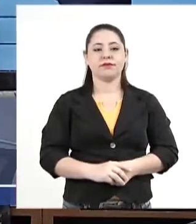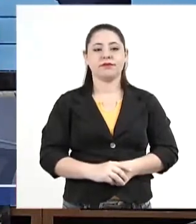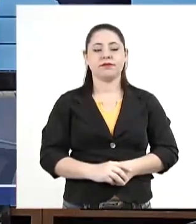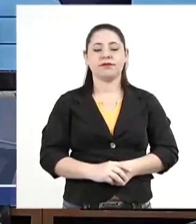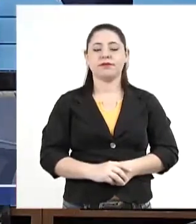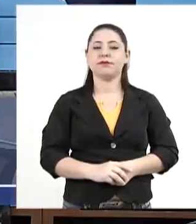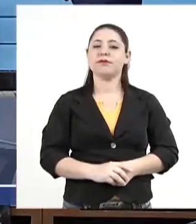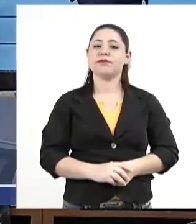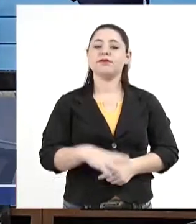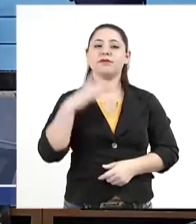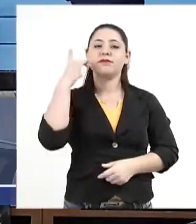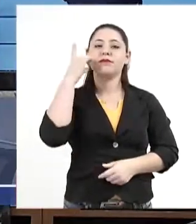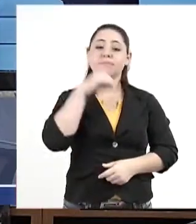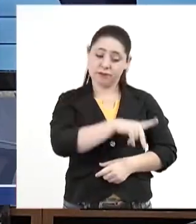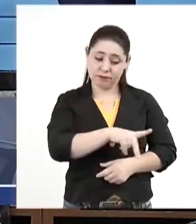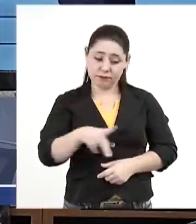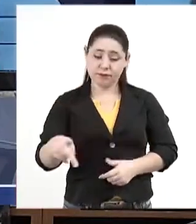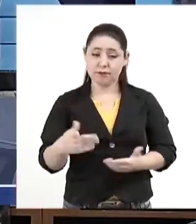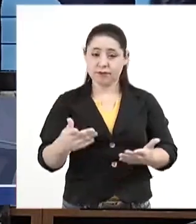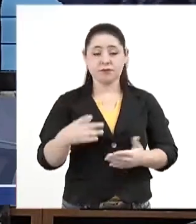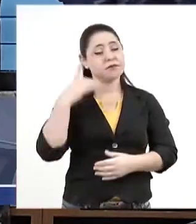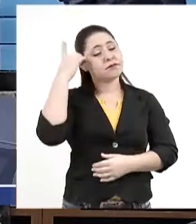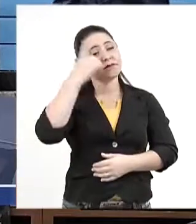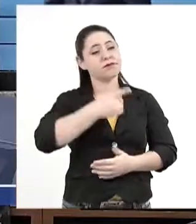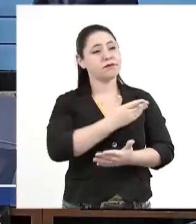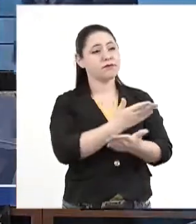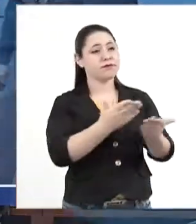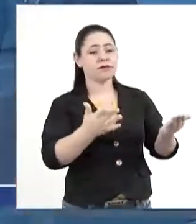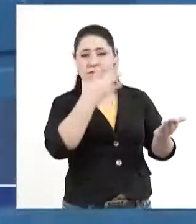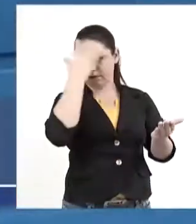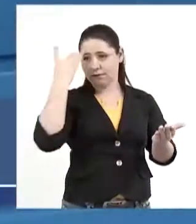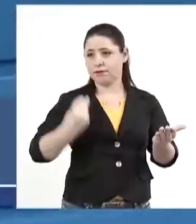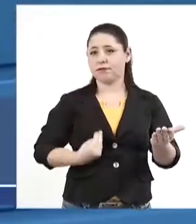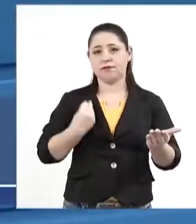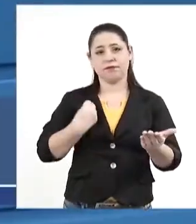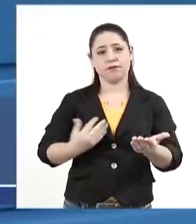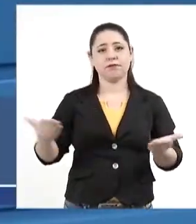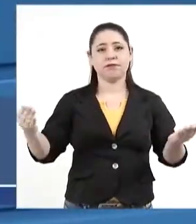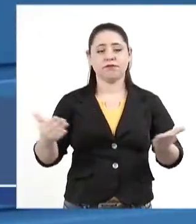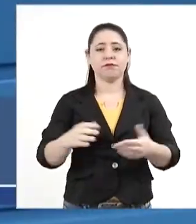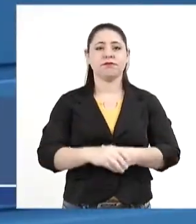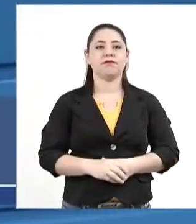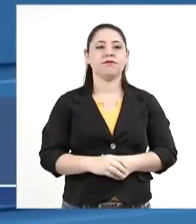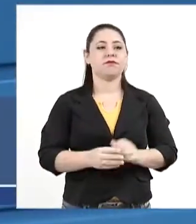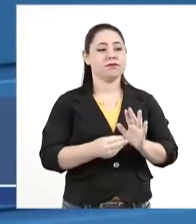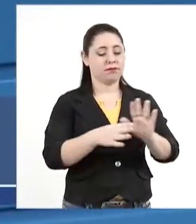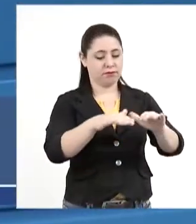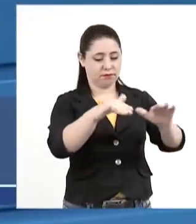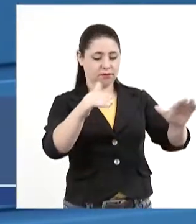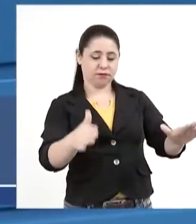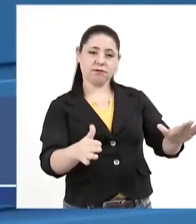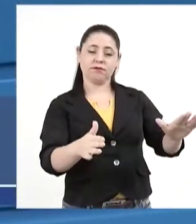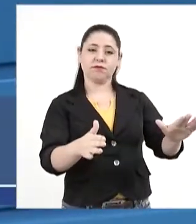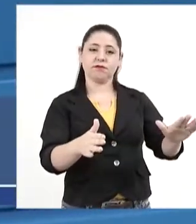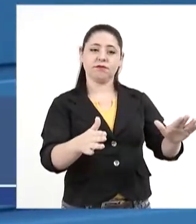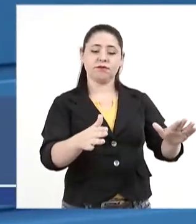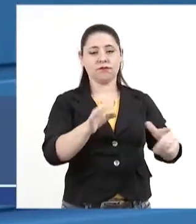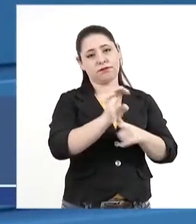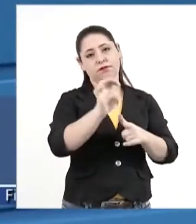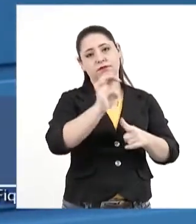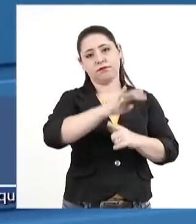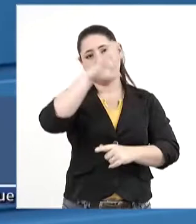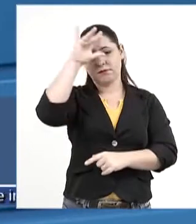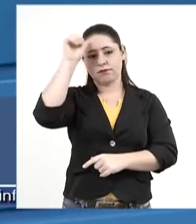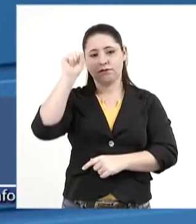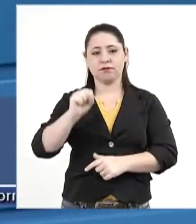Senhor presidente, nobres deputados, todos aqui presentes, eu indico à mesa da Assembleia Legislativa do Estado de Mato Grosso